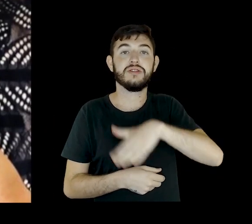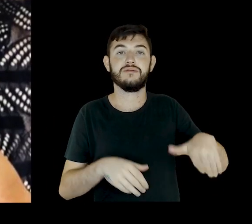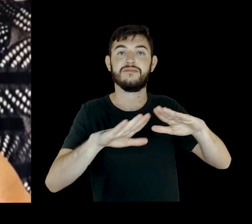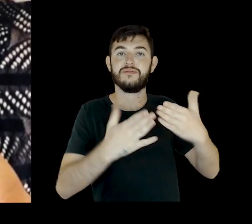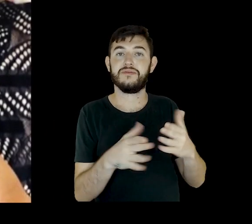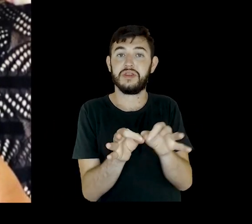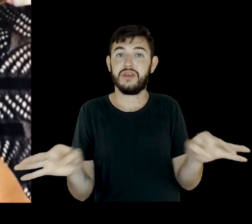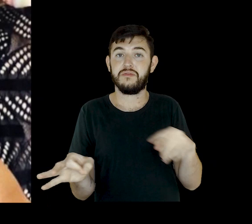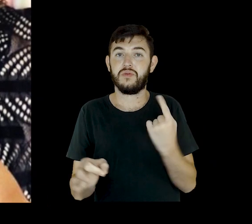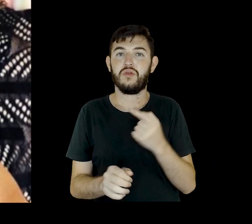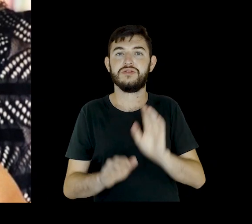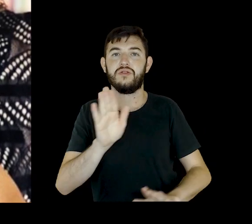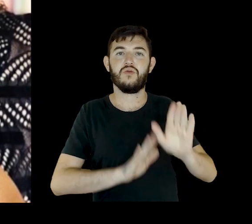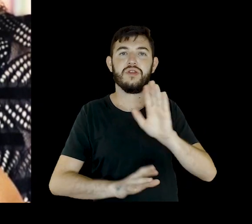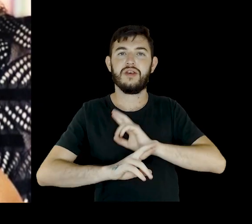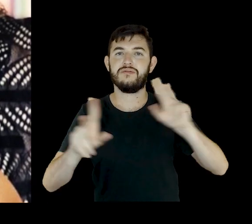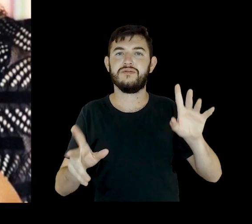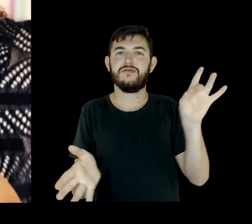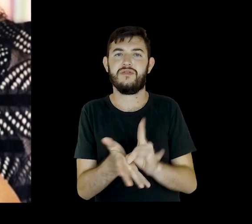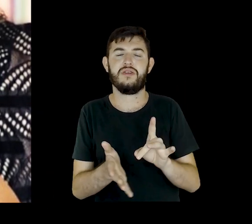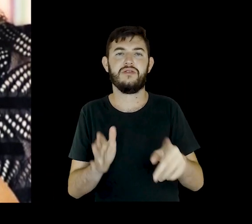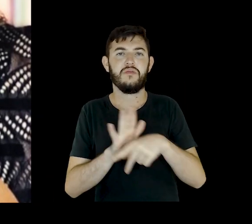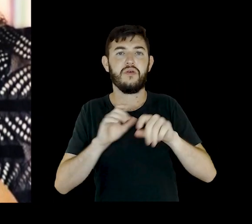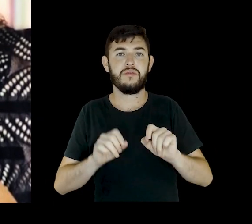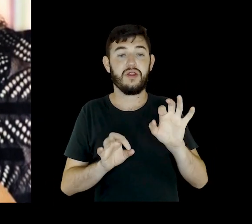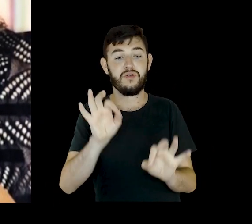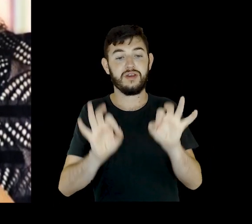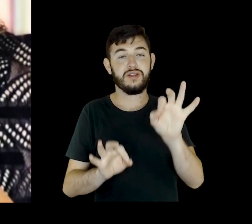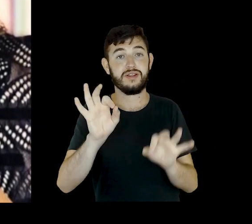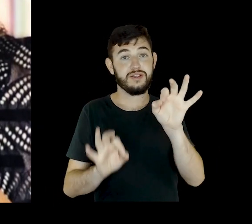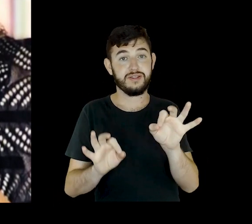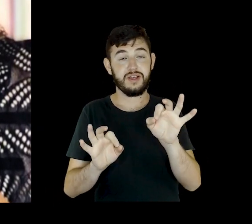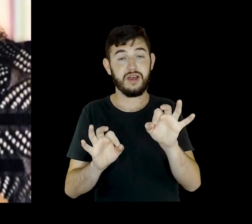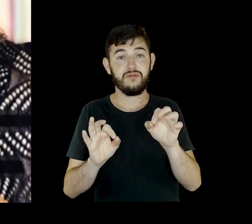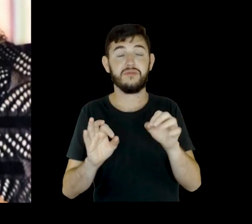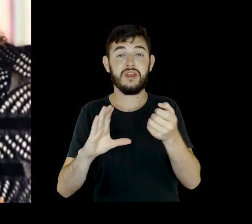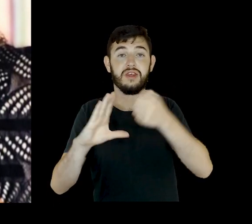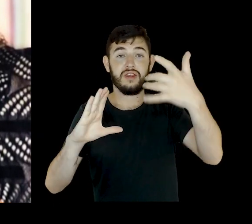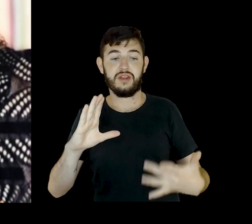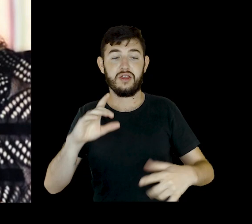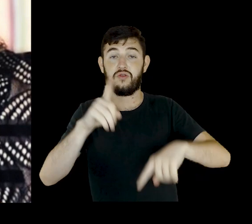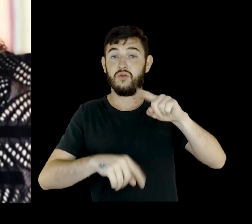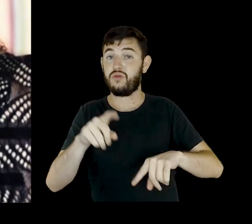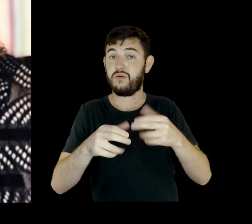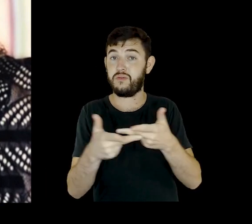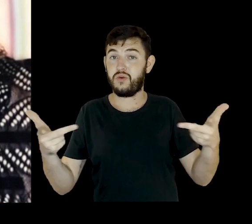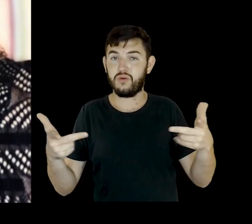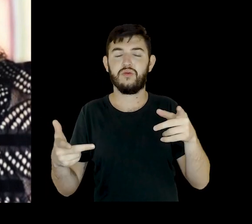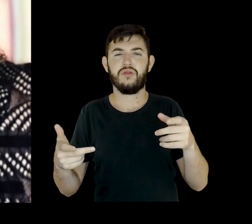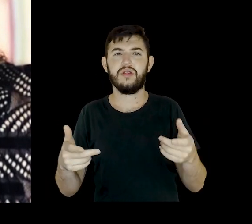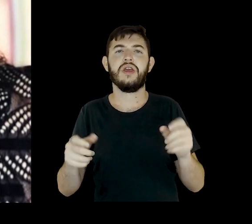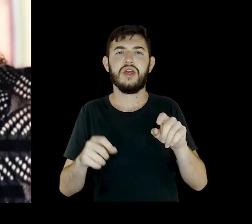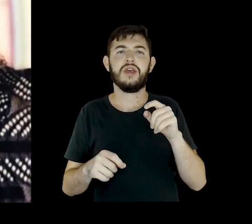simples que seja, mas já tinha um cuidado diferente. Tanto na decoração, na aparência, nos produtos, enfim. E isso